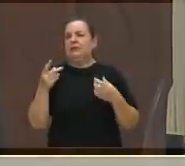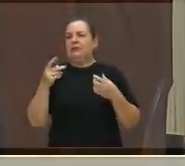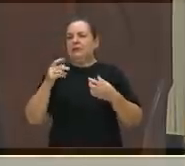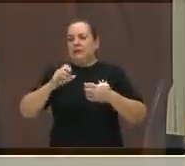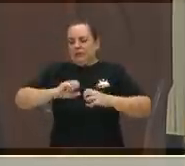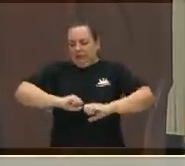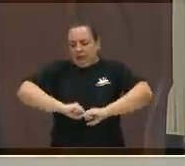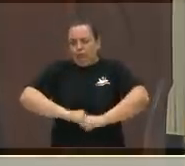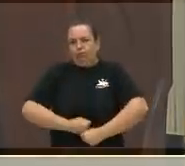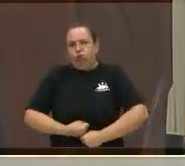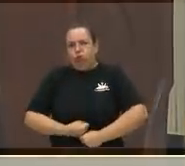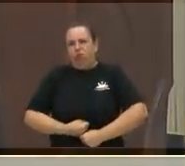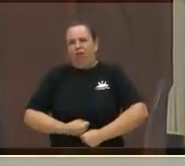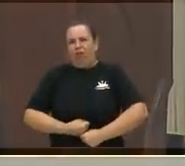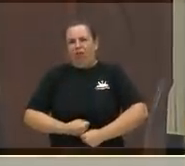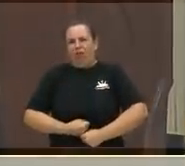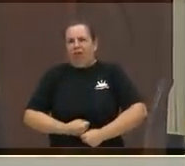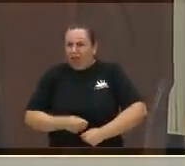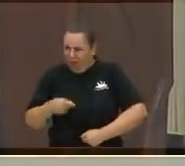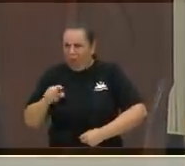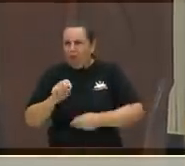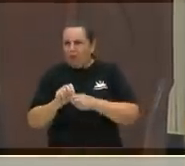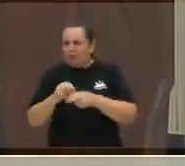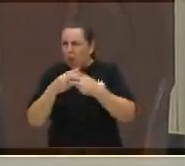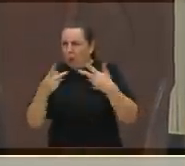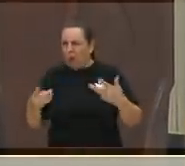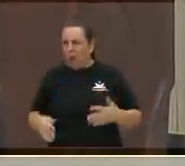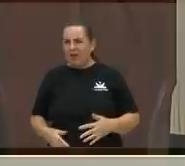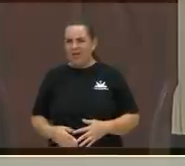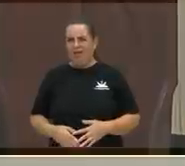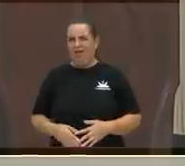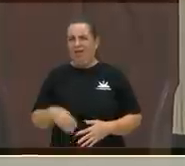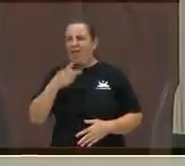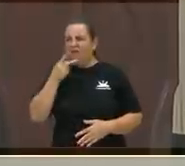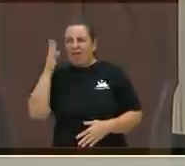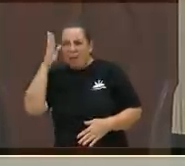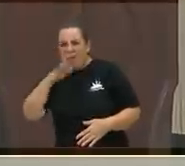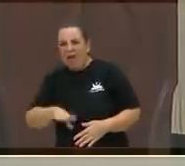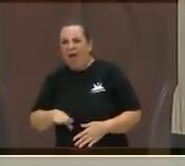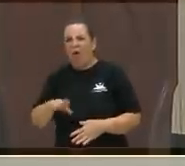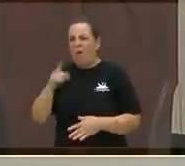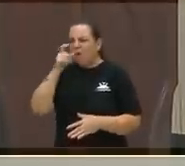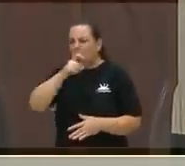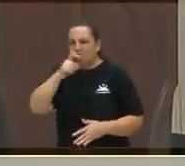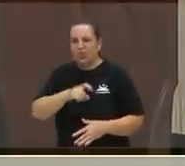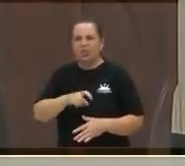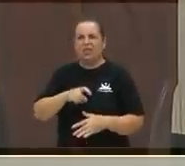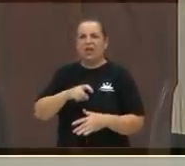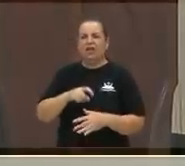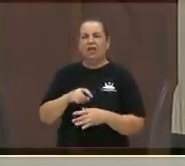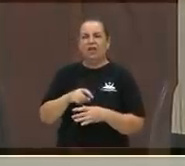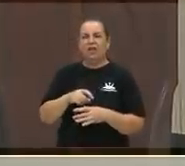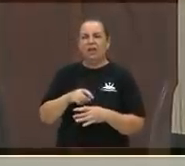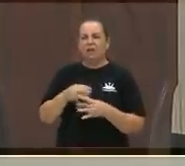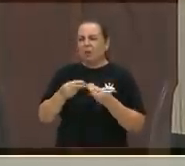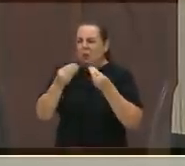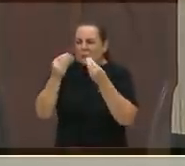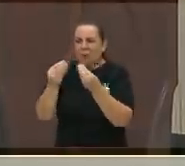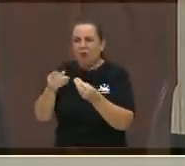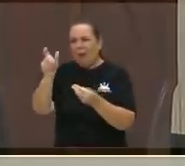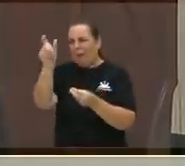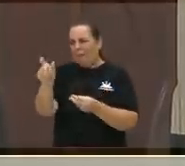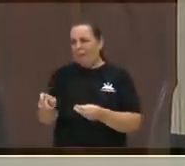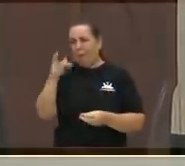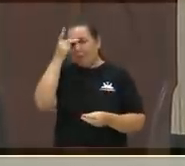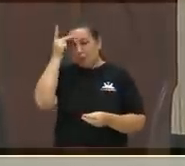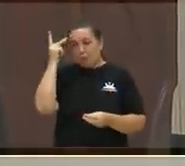aborto roguei pragas e eu coloquei o vinho